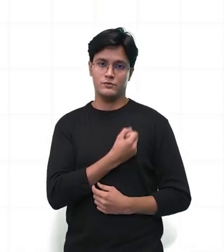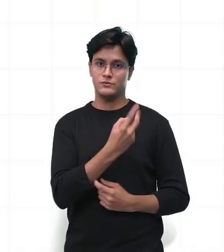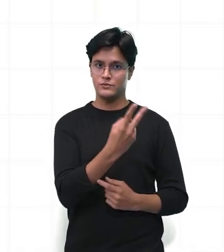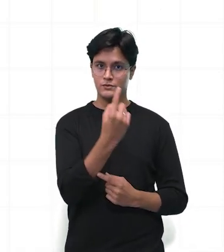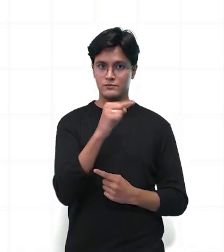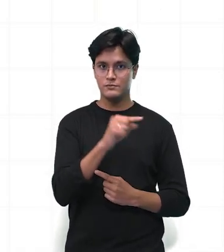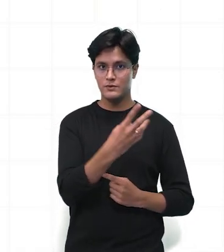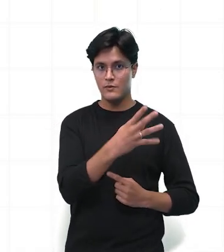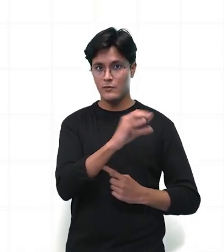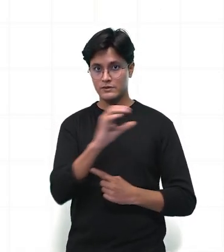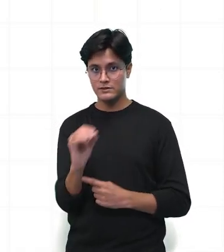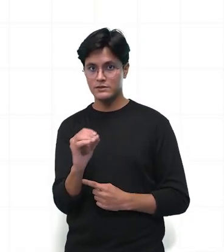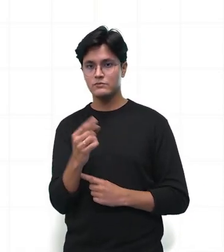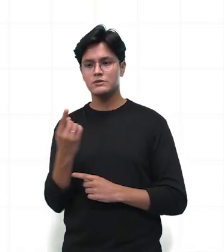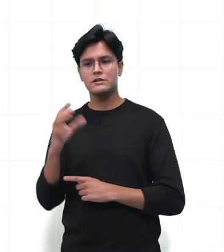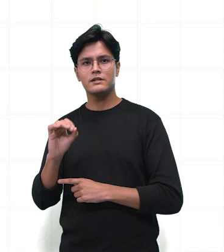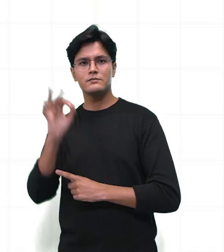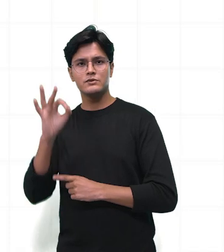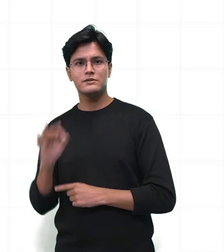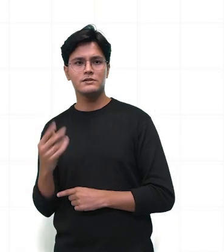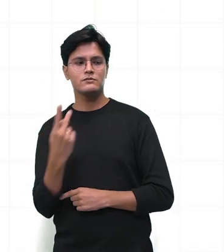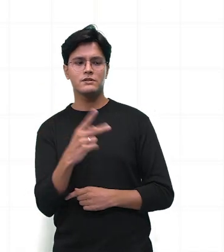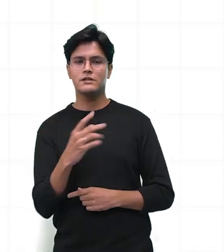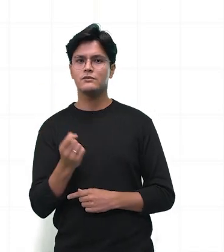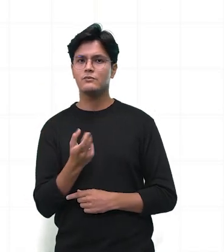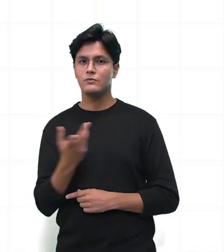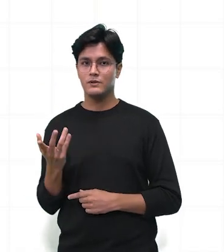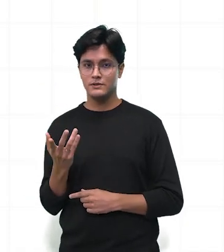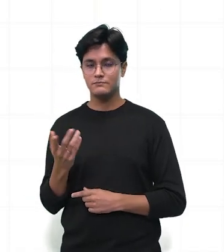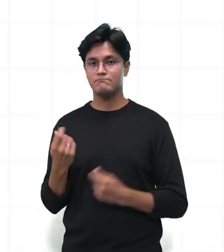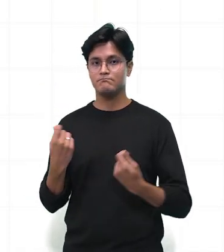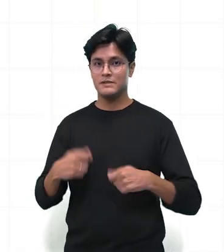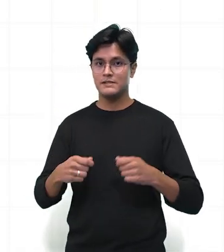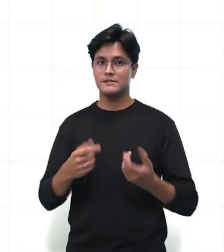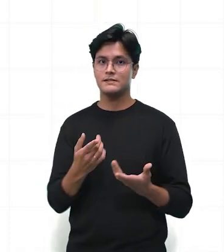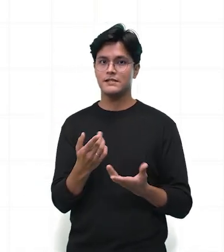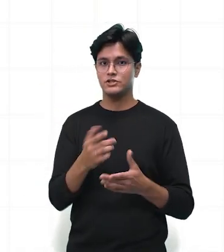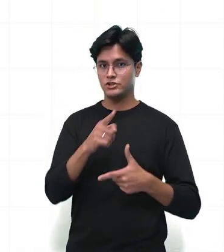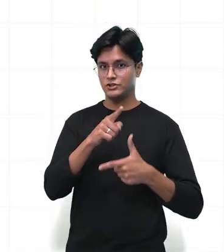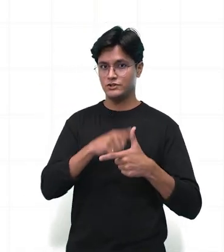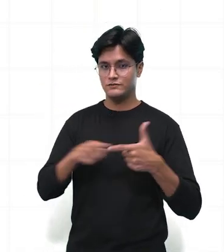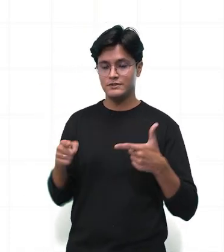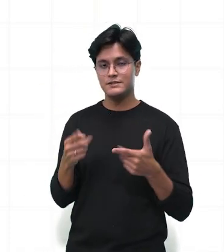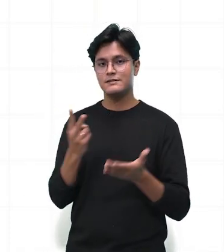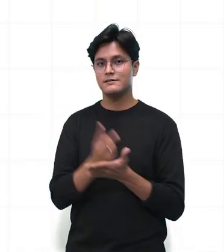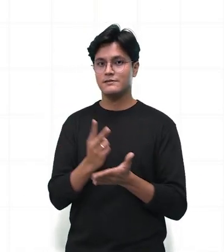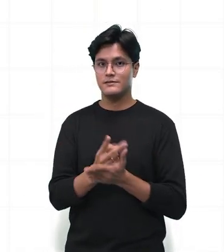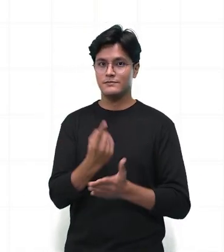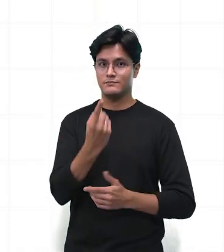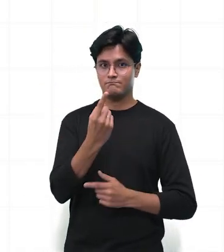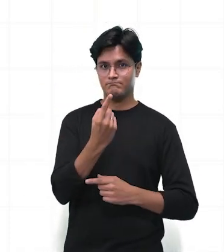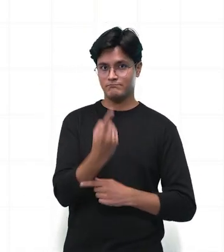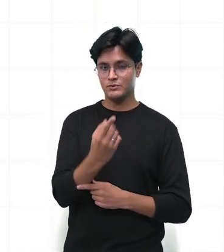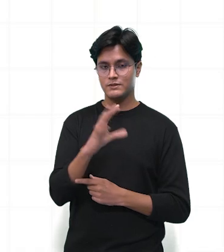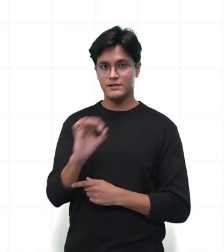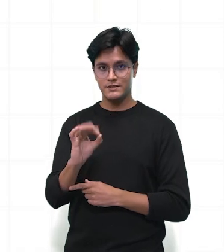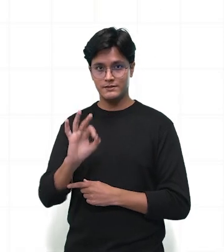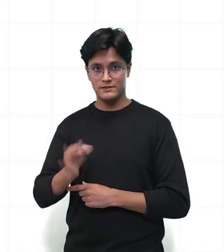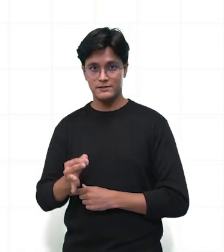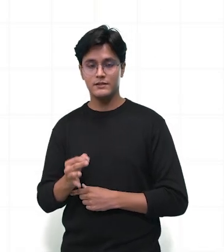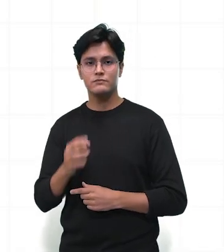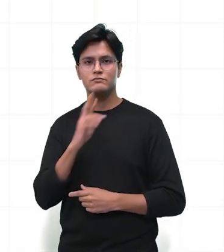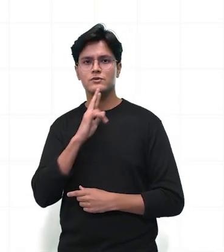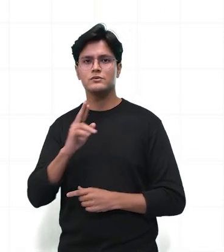você vai dividir esses 2.400 por 10. Ó, a divisão sempre será por 10. E aí o resultado,